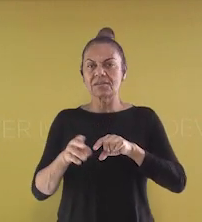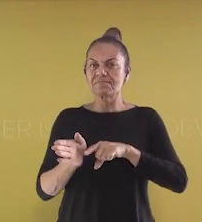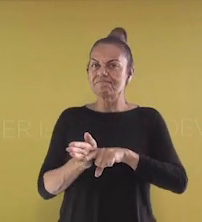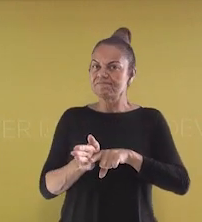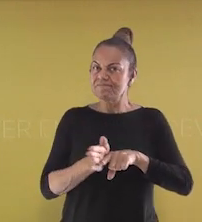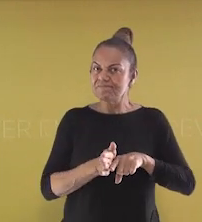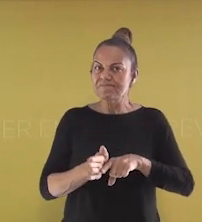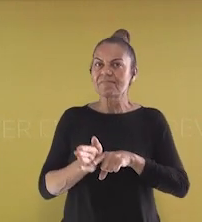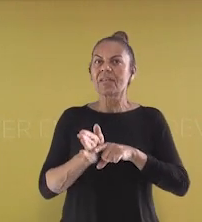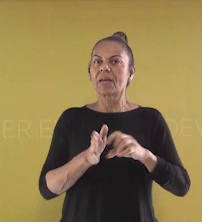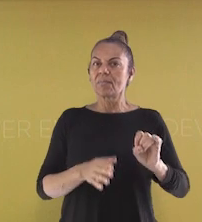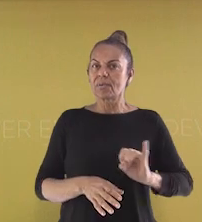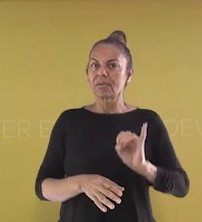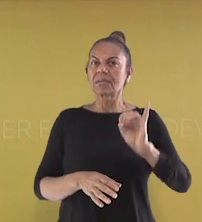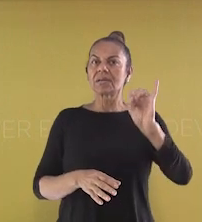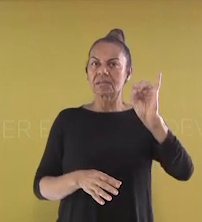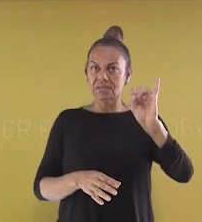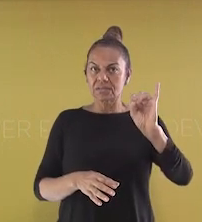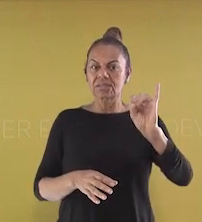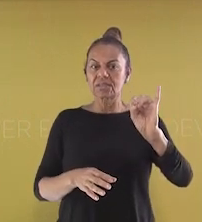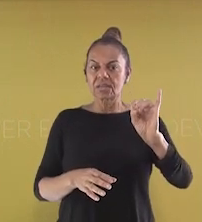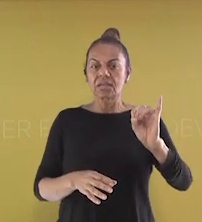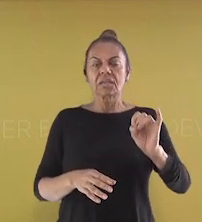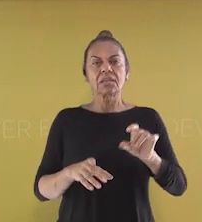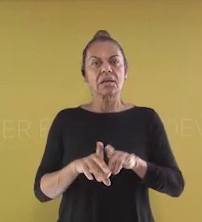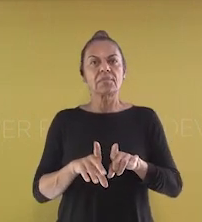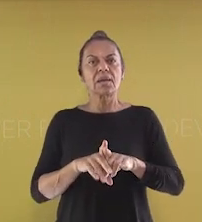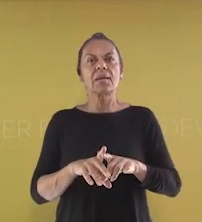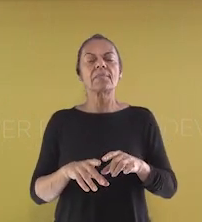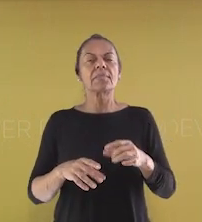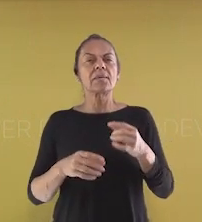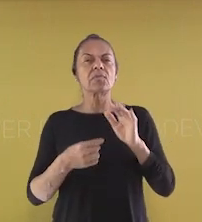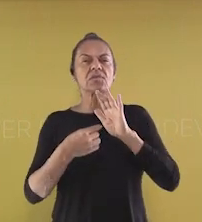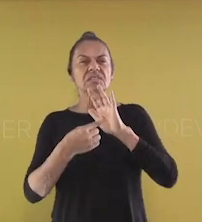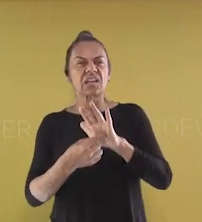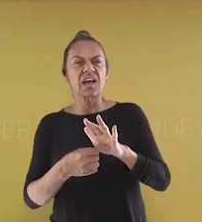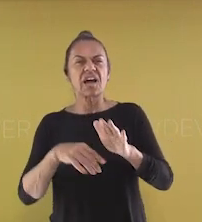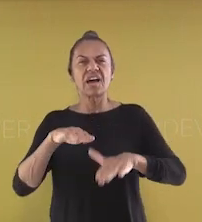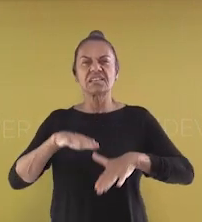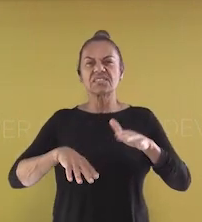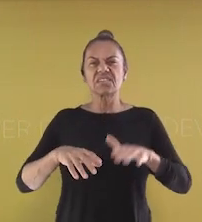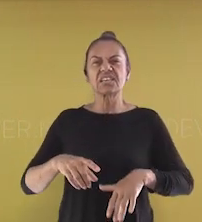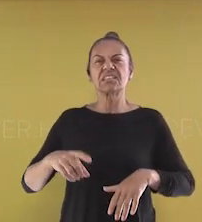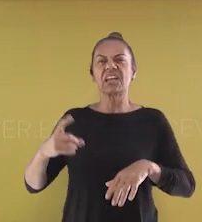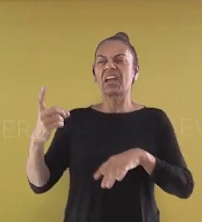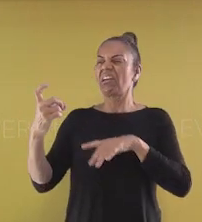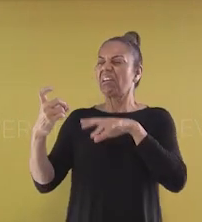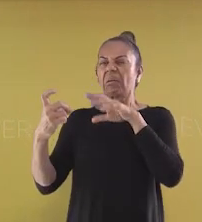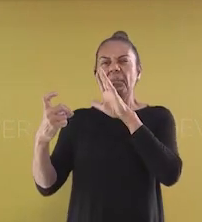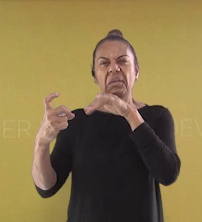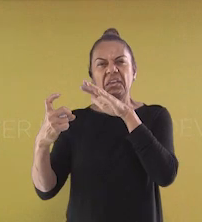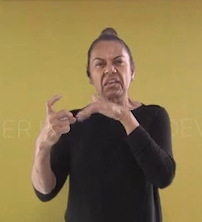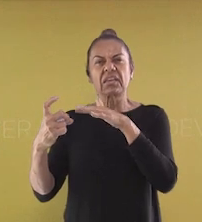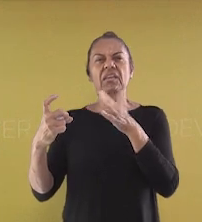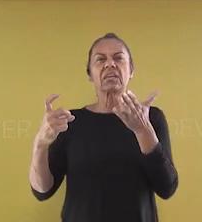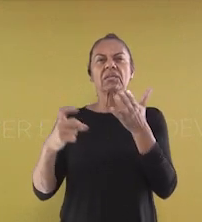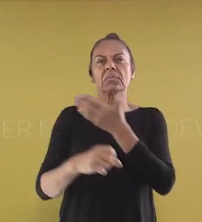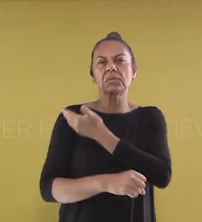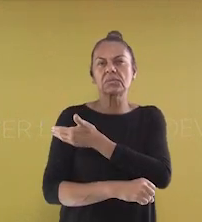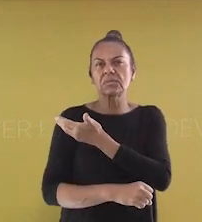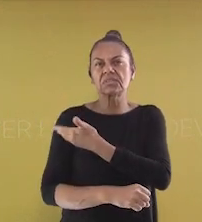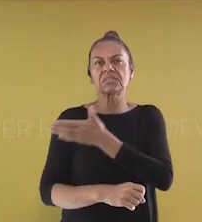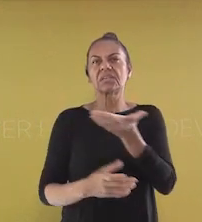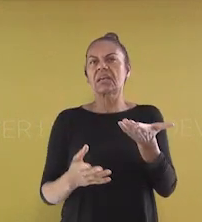mulheres a respeito da prevenção e do diagnóstico precoce do câncer de mama. Esse tipo de campanha